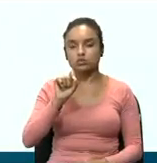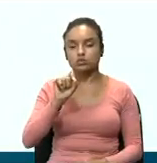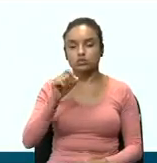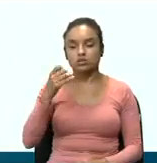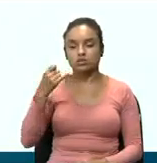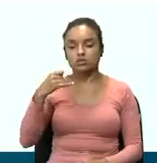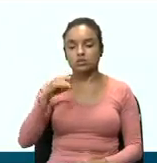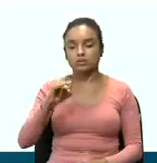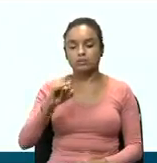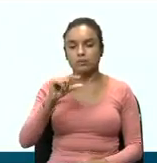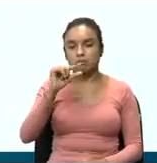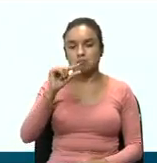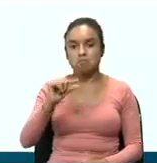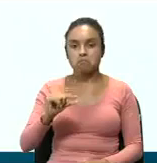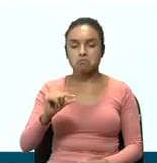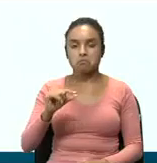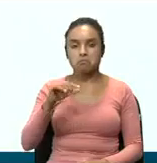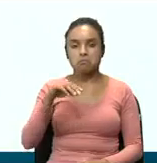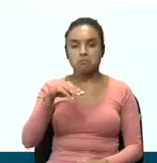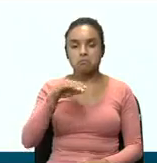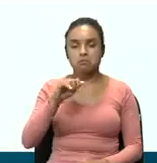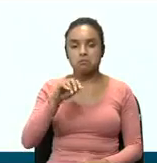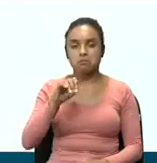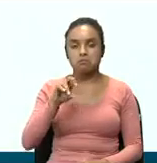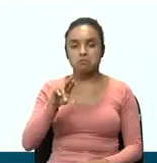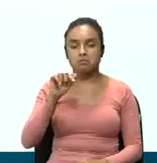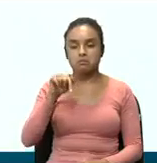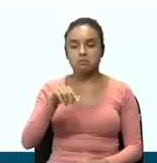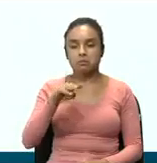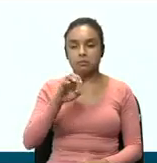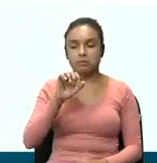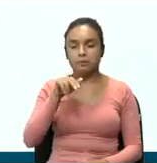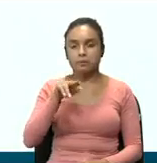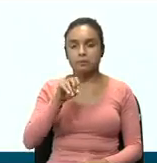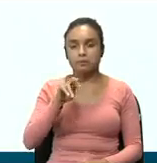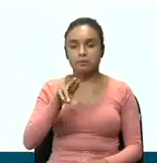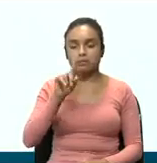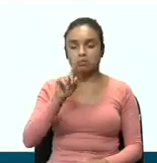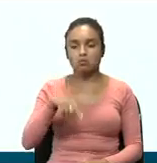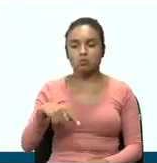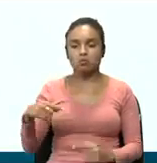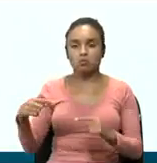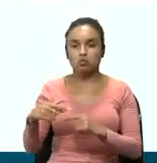se ele é menor, se ele é maior, se ele for igual a 1,